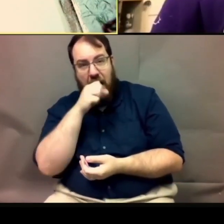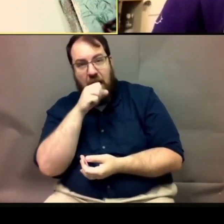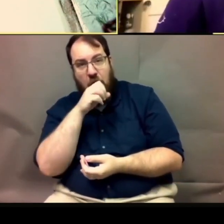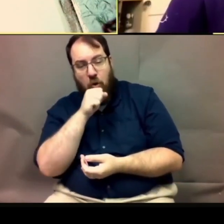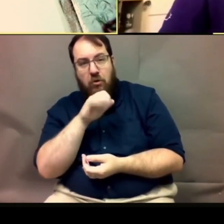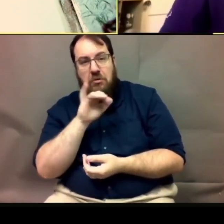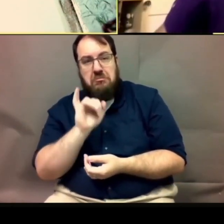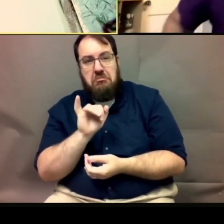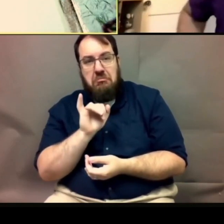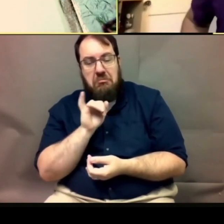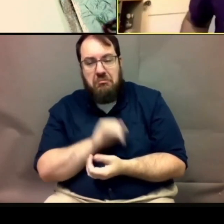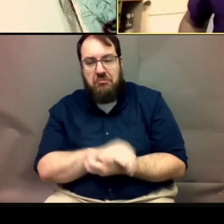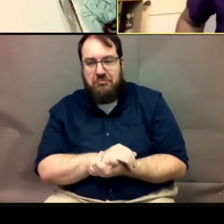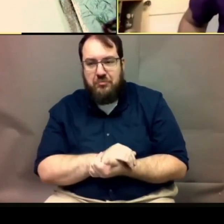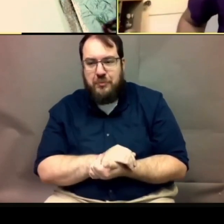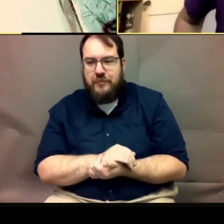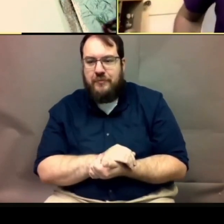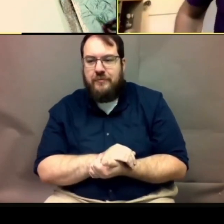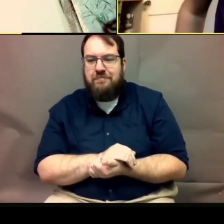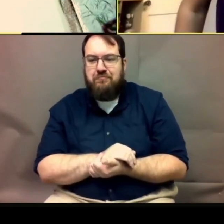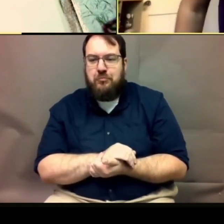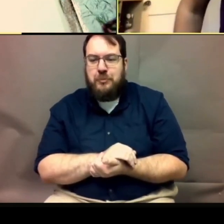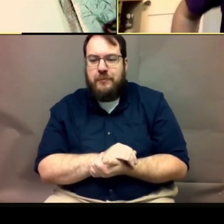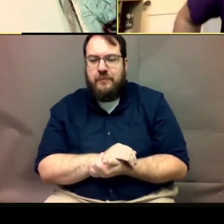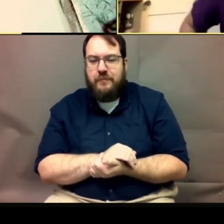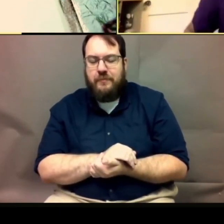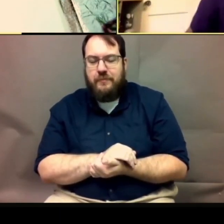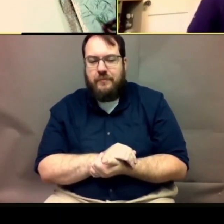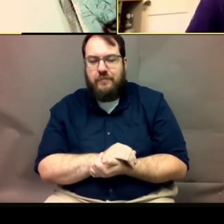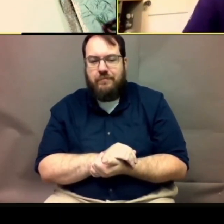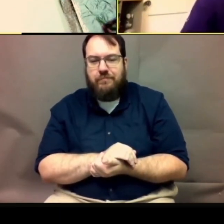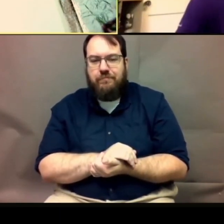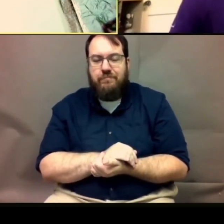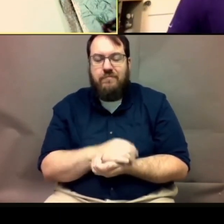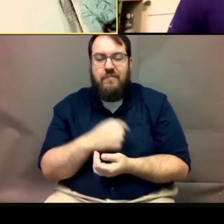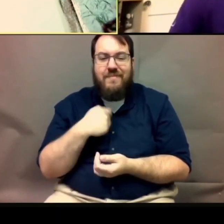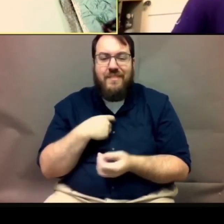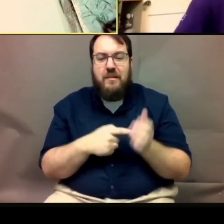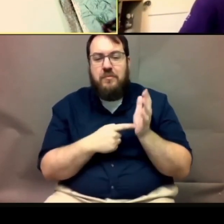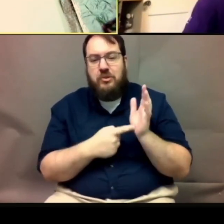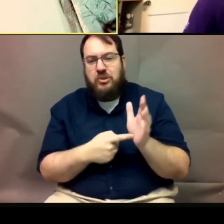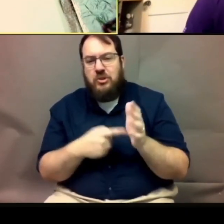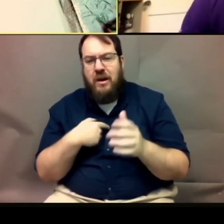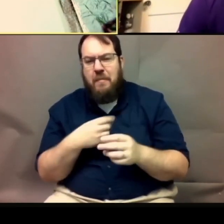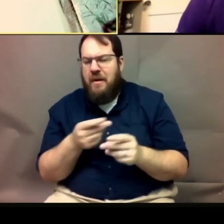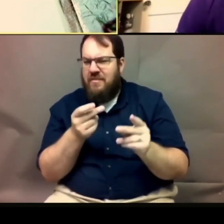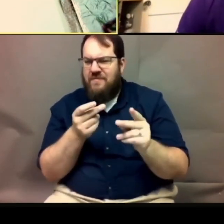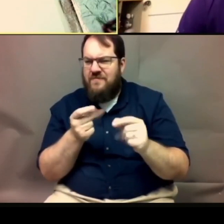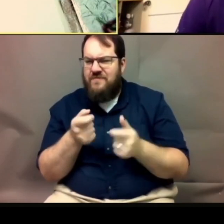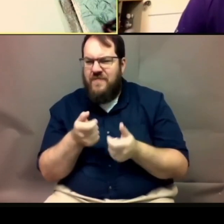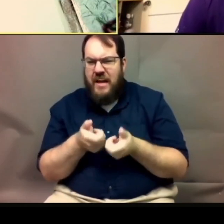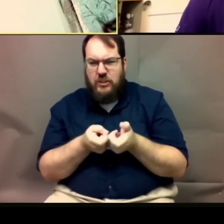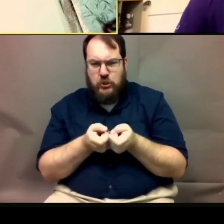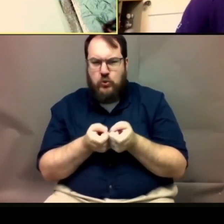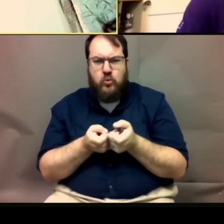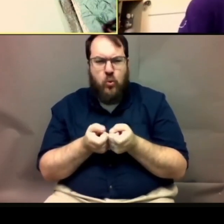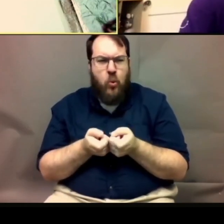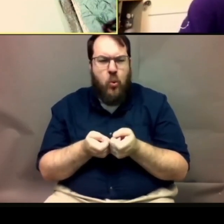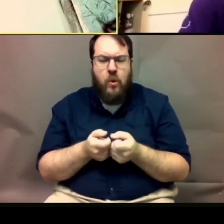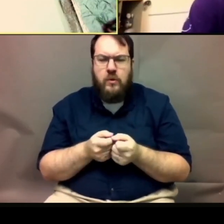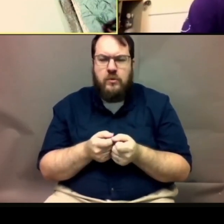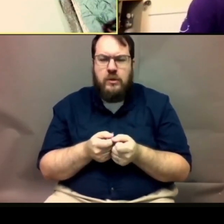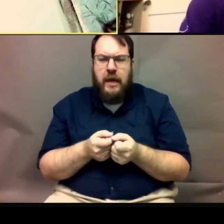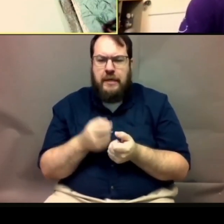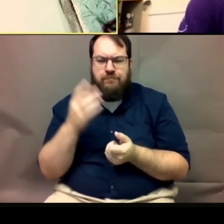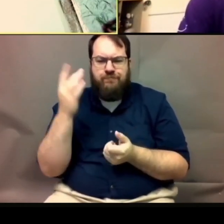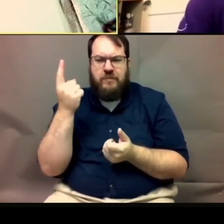Eu gosto de dessas laranjas, viu? Então, eu quero mostrar a vocês, eu fiz um controle muito